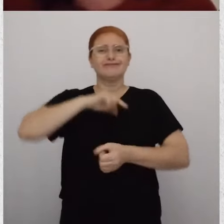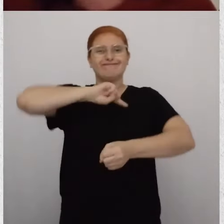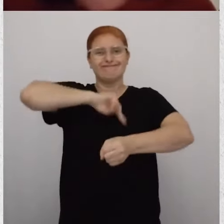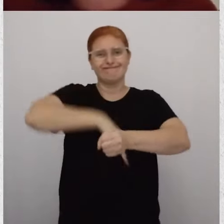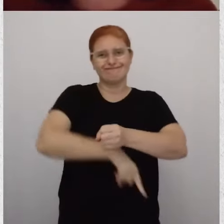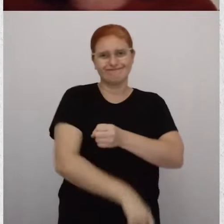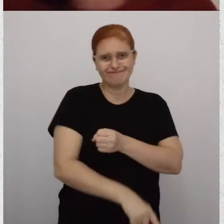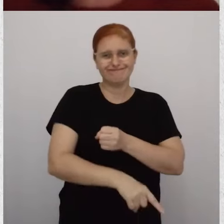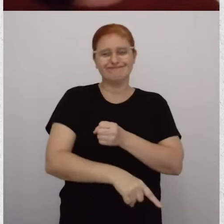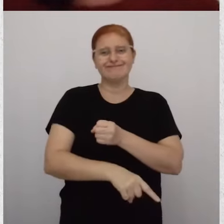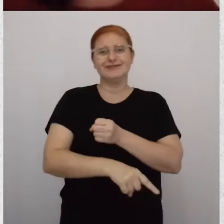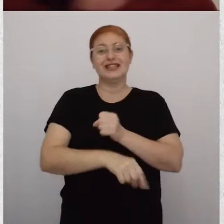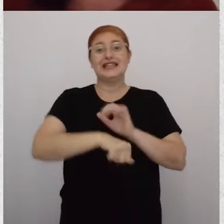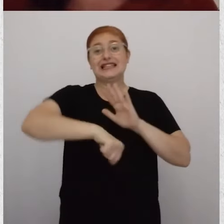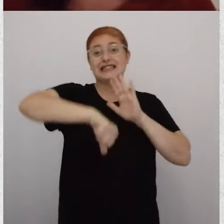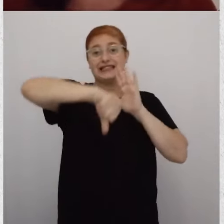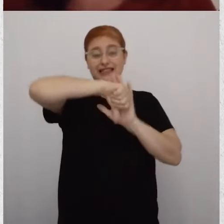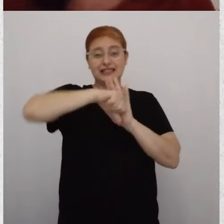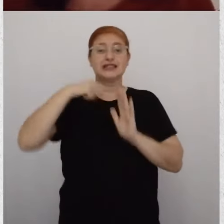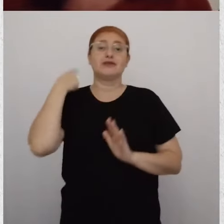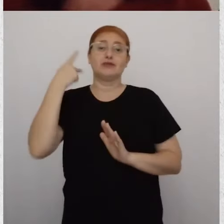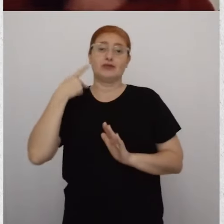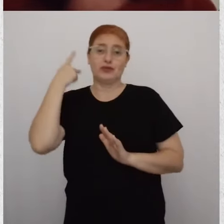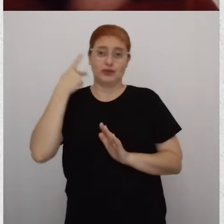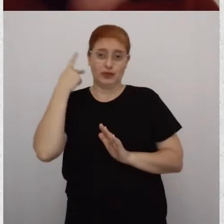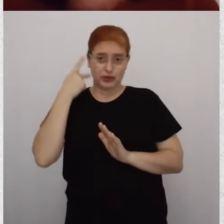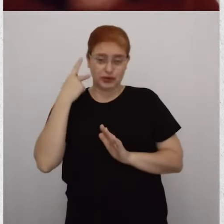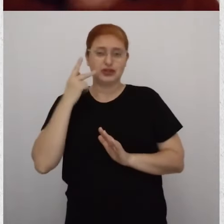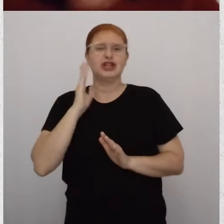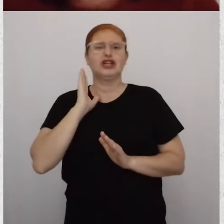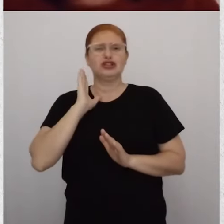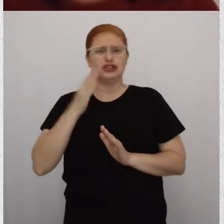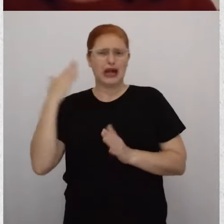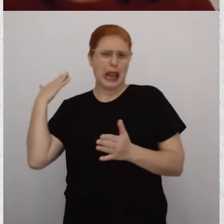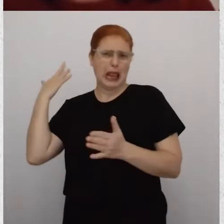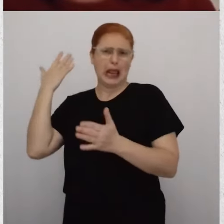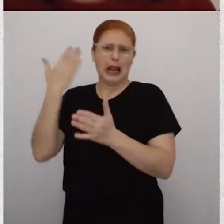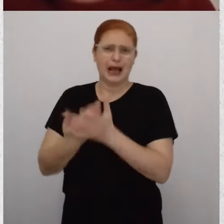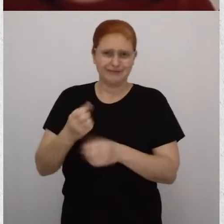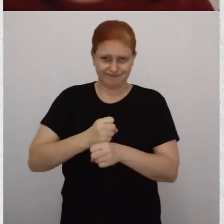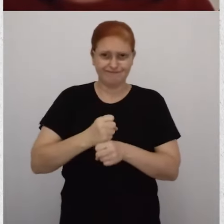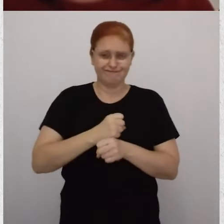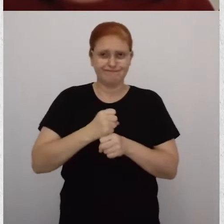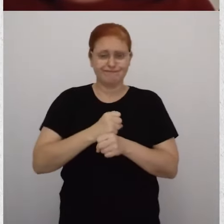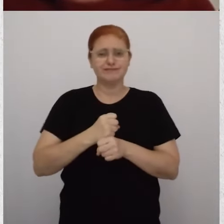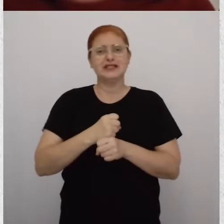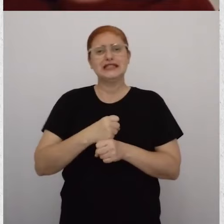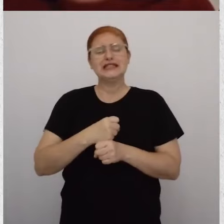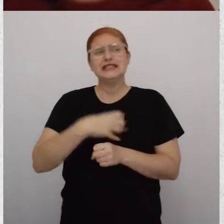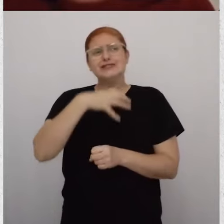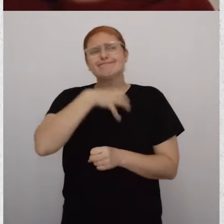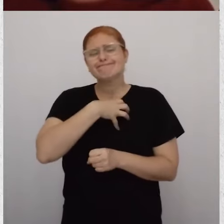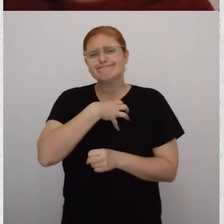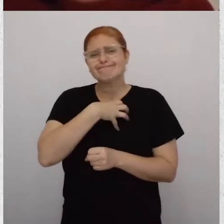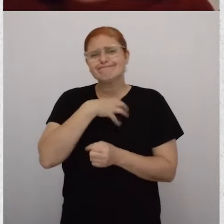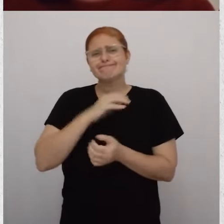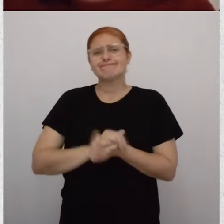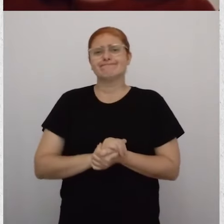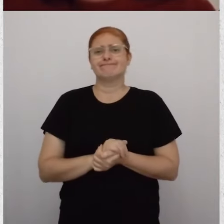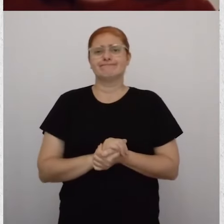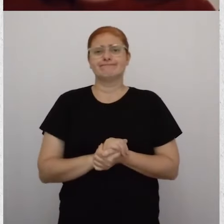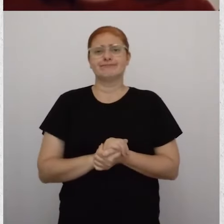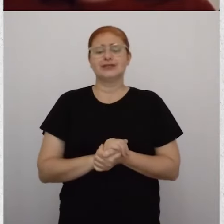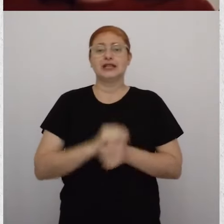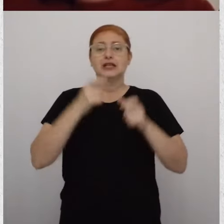crise política que a gente, enfim, vem vivendo nos últimos anos. E muitas vezes eu tinha um sentimento de que era